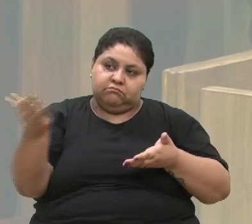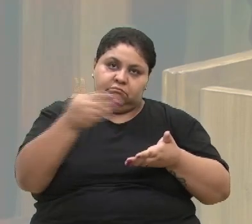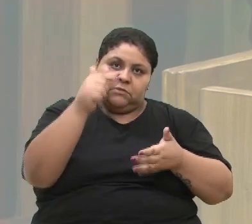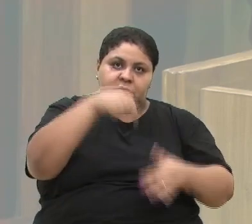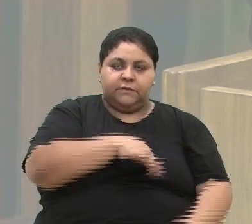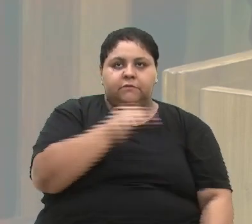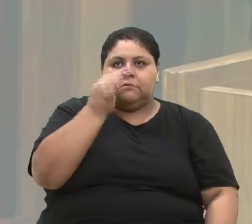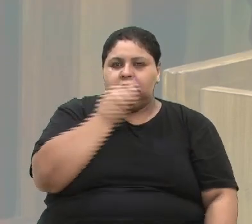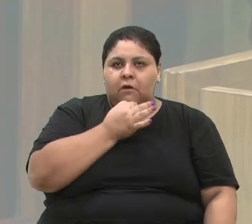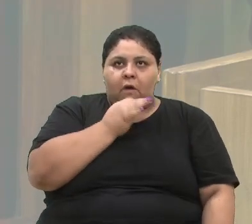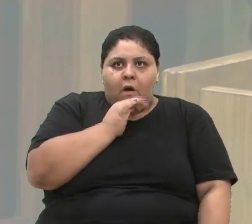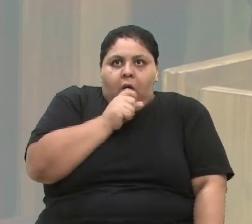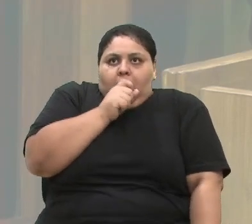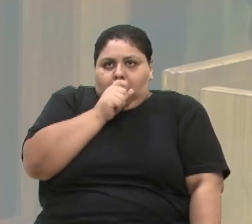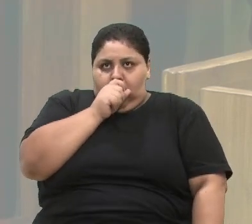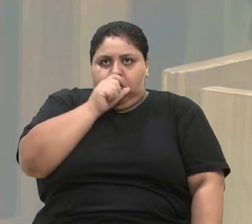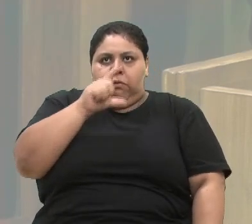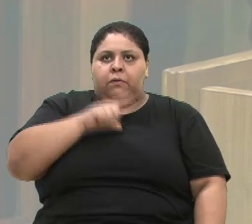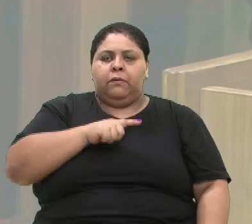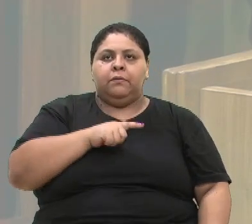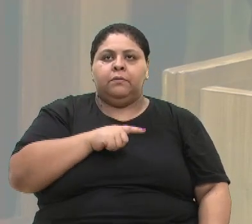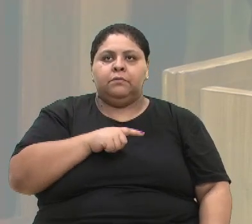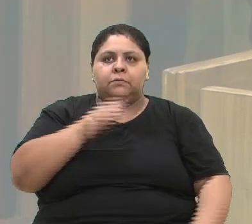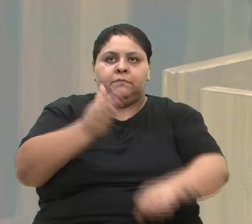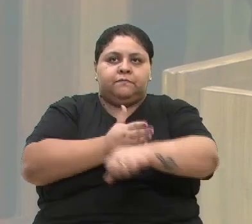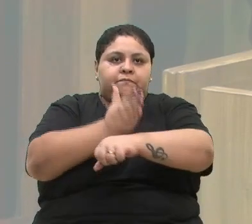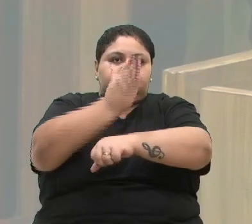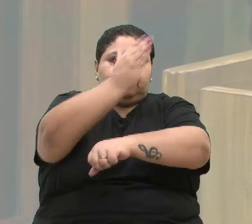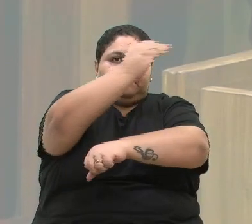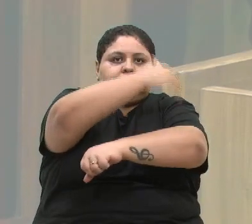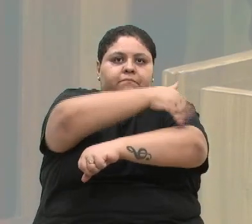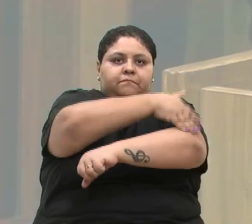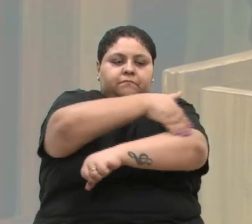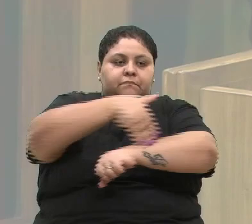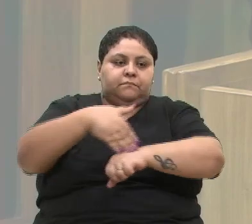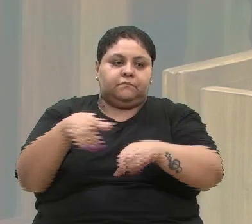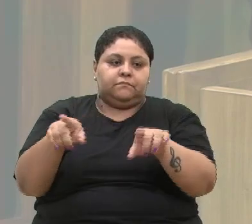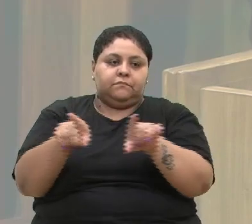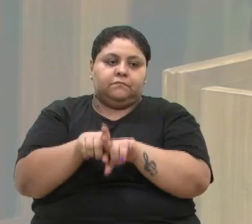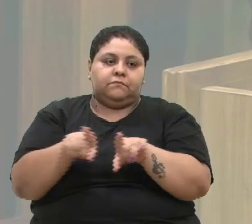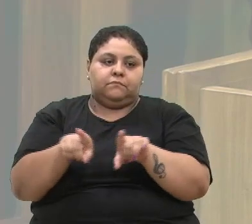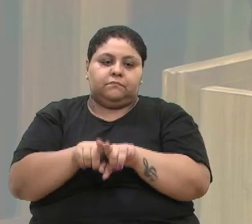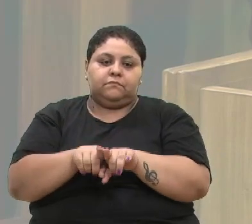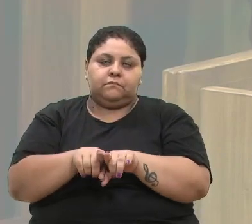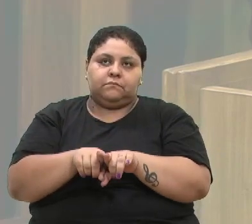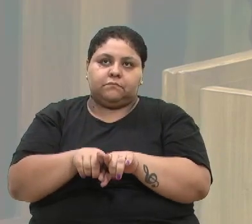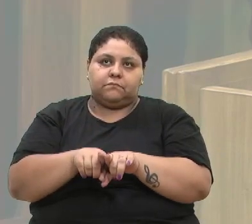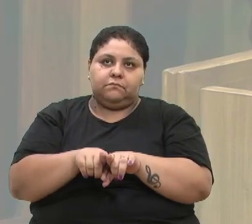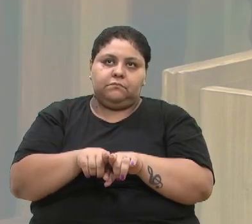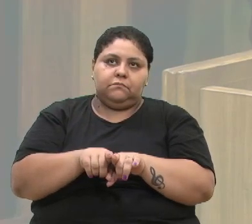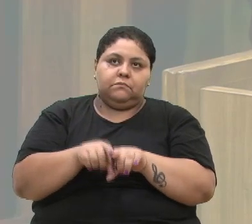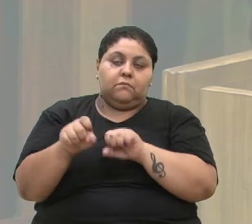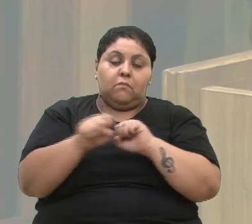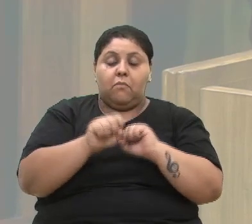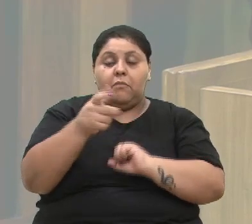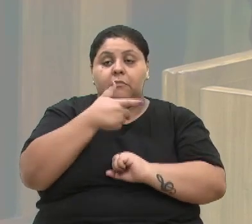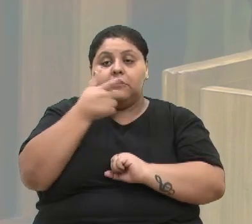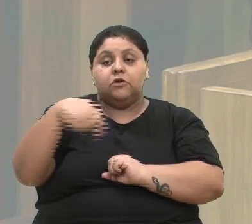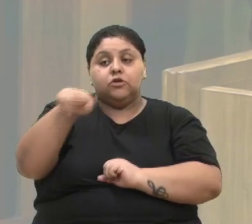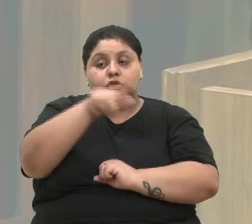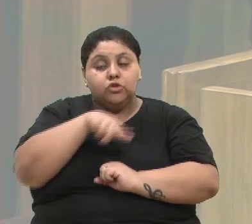do Sul, ter uma feira coberta. Seria tão bom para nós, moradores de Caxias do Sul, poder também dizer,